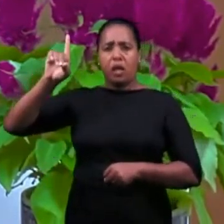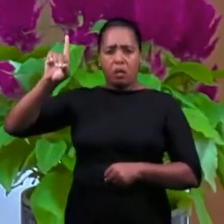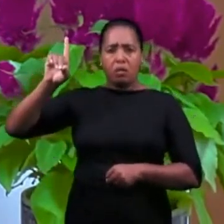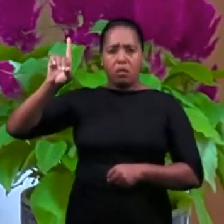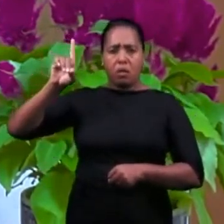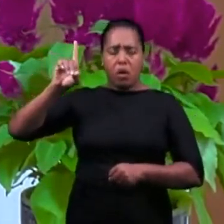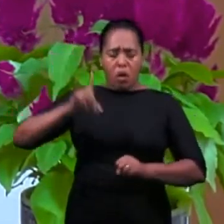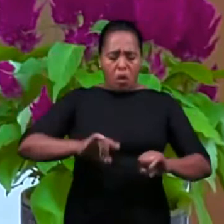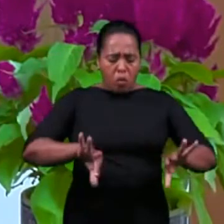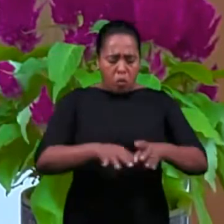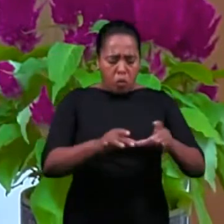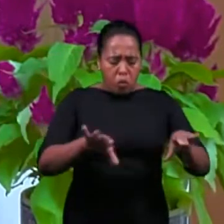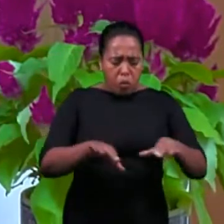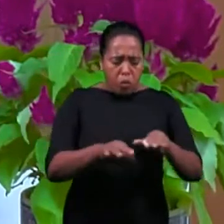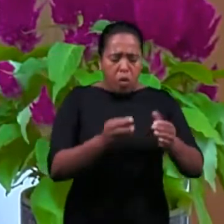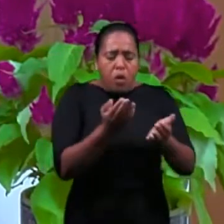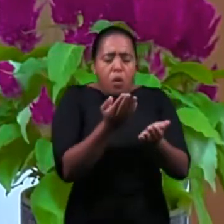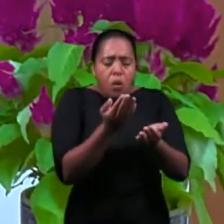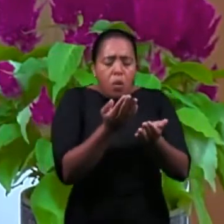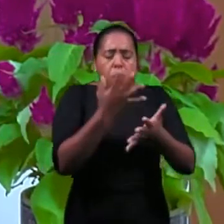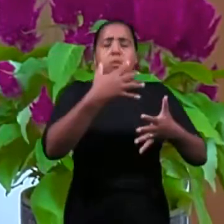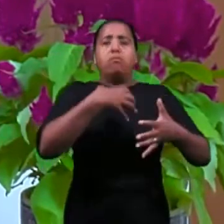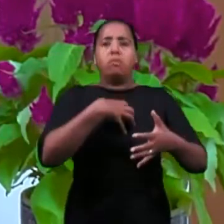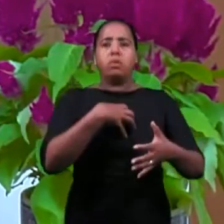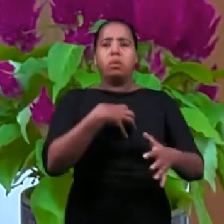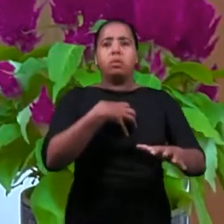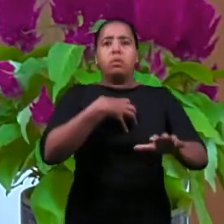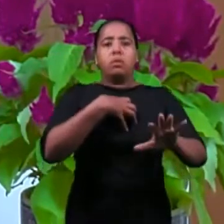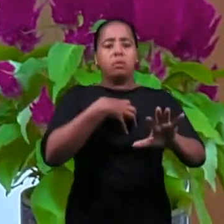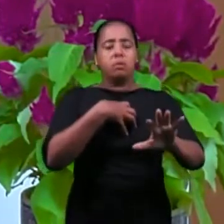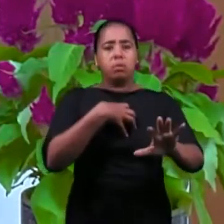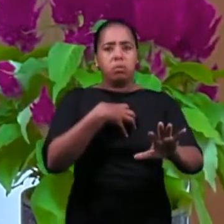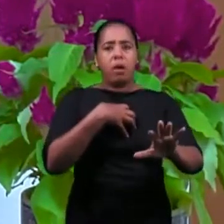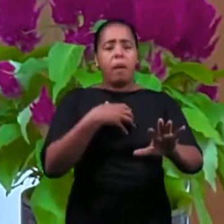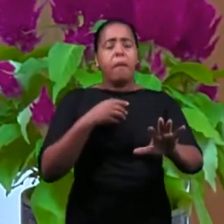criança. Quando ele colocou, deu a